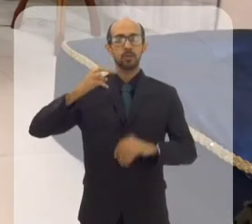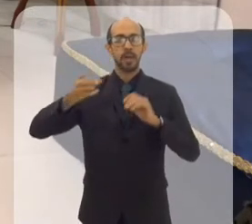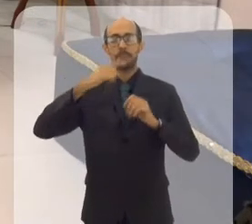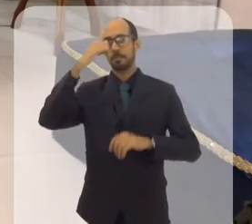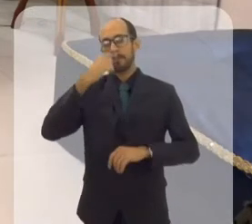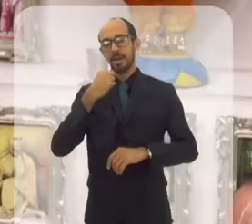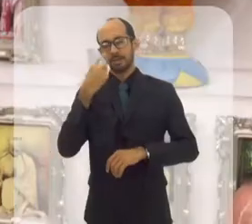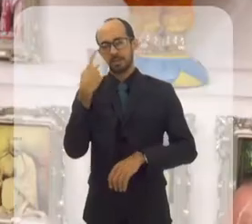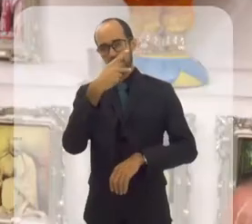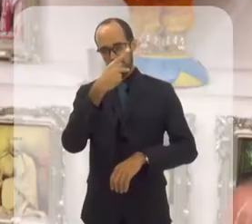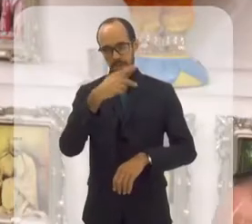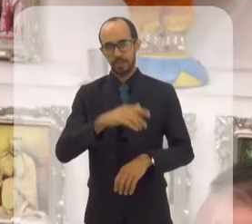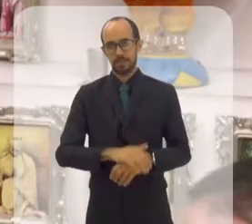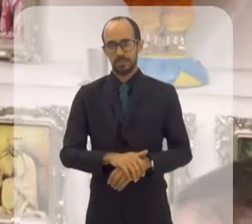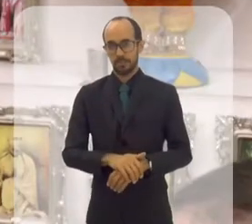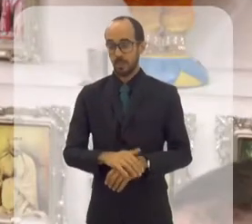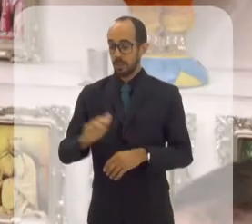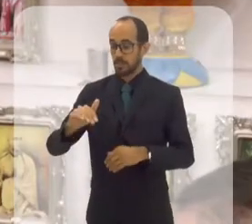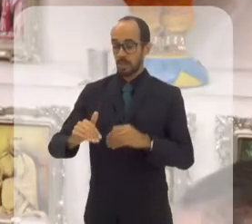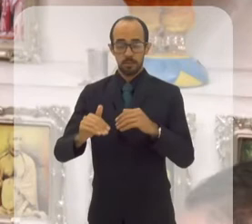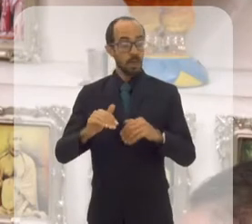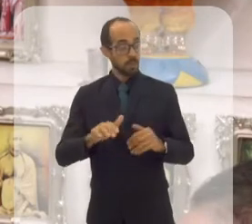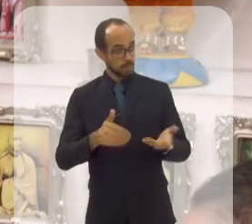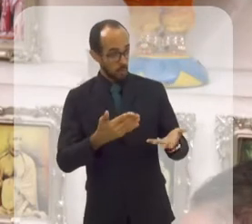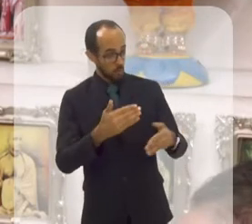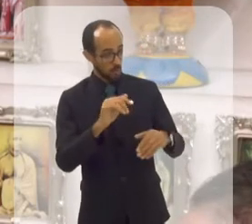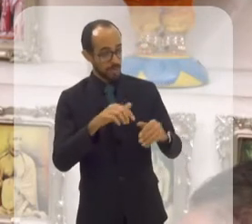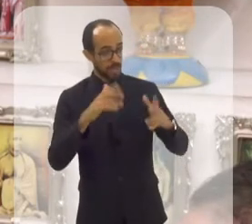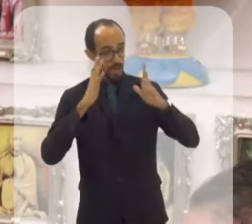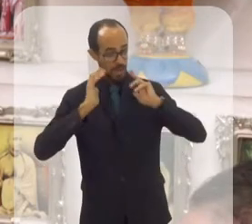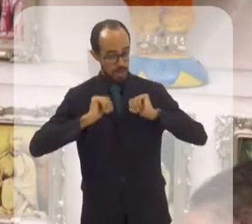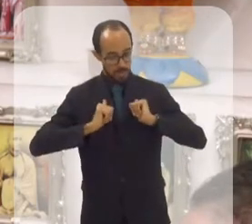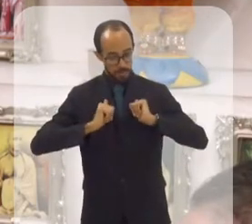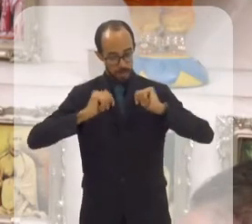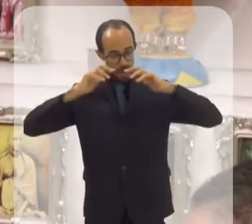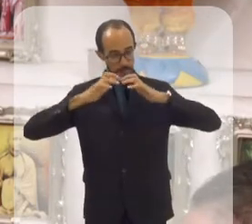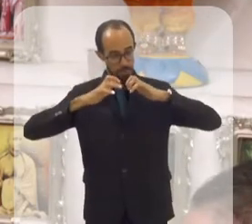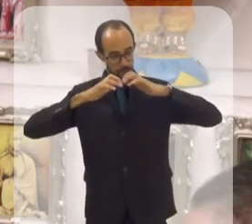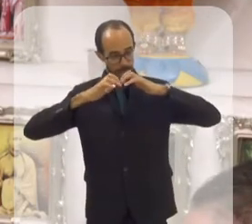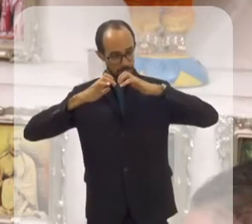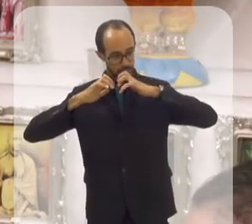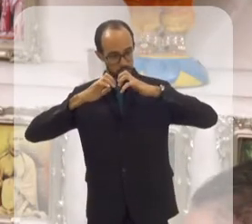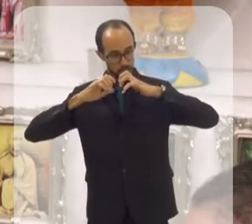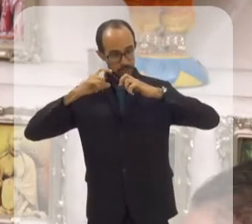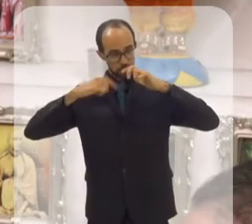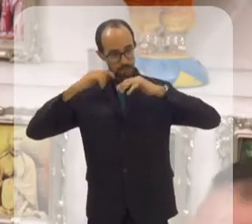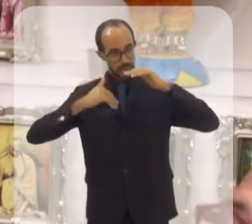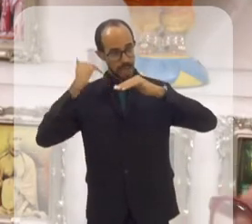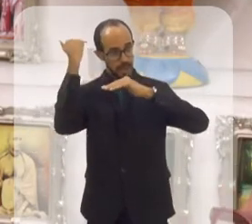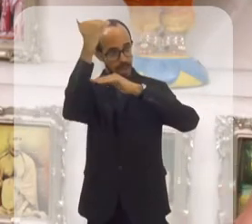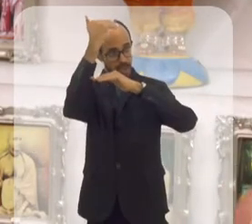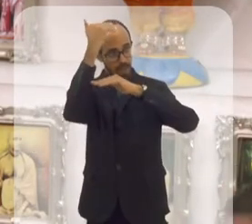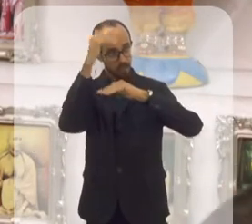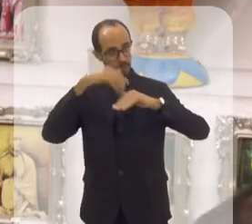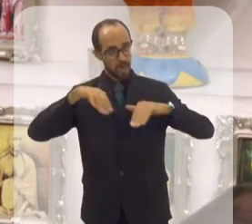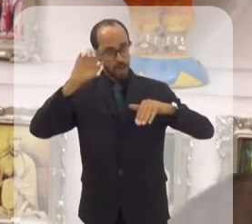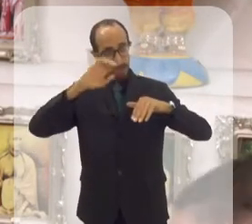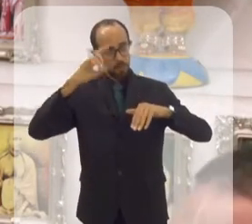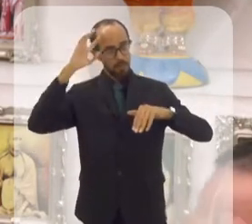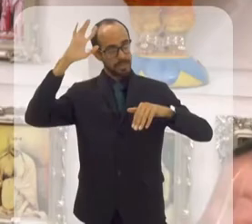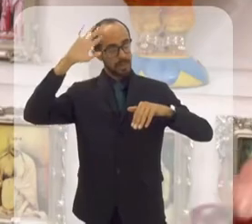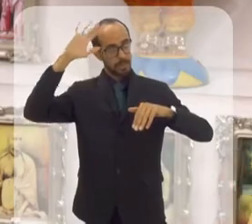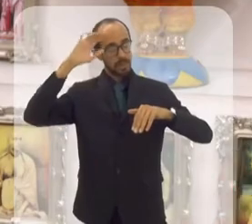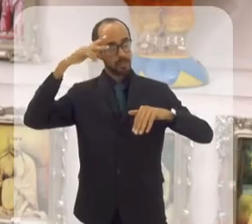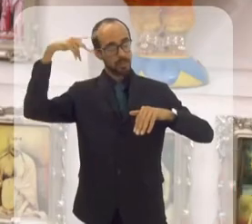deidade. Então, esse é o momento que você eleva o seu, limpou a mente e eleva o seu pensamento, isso, aquele que